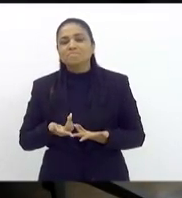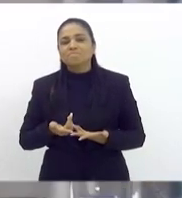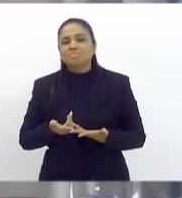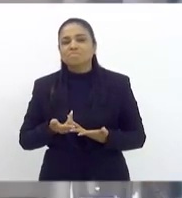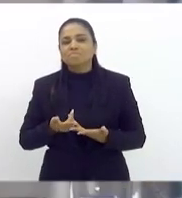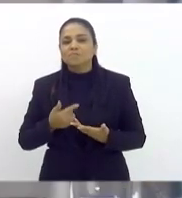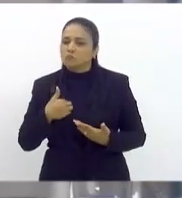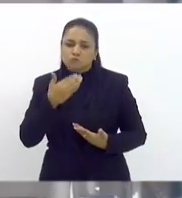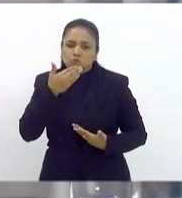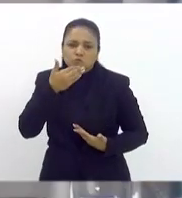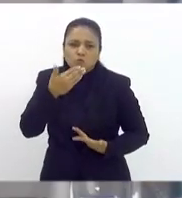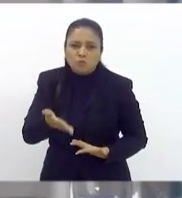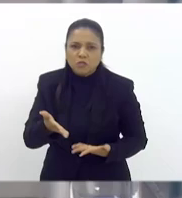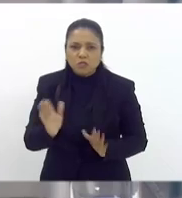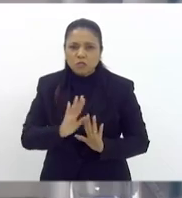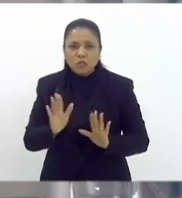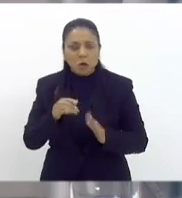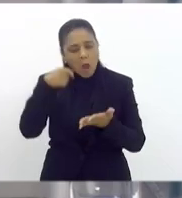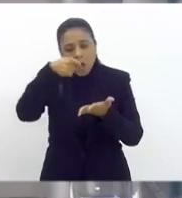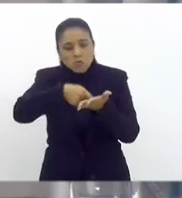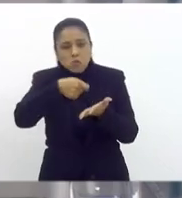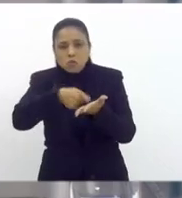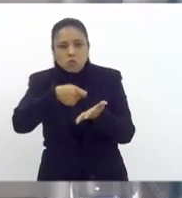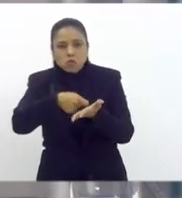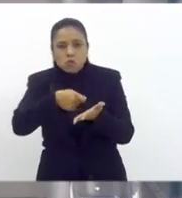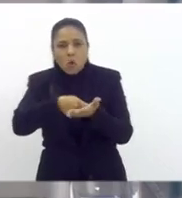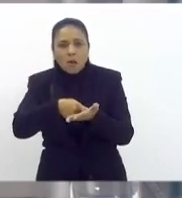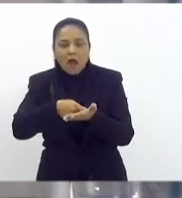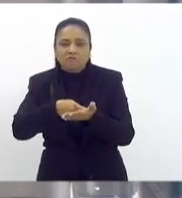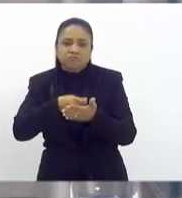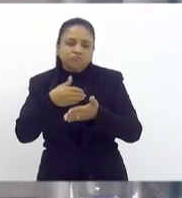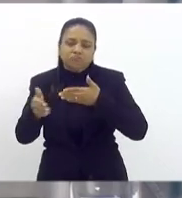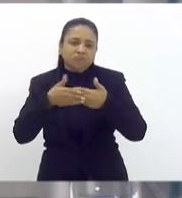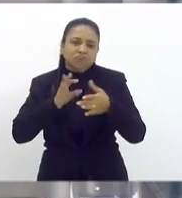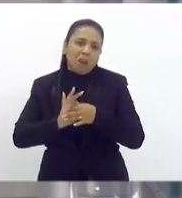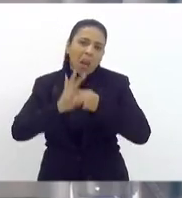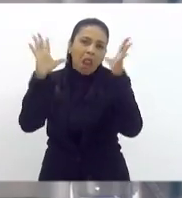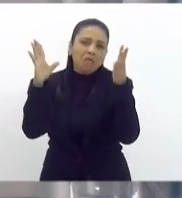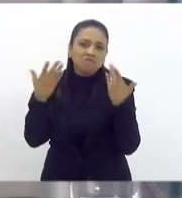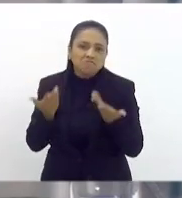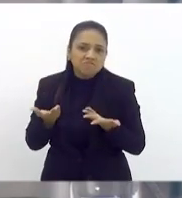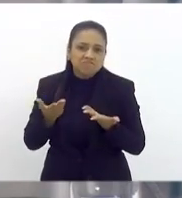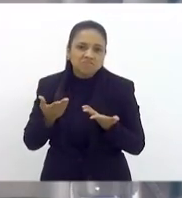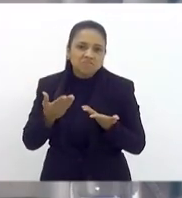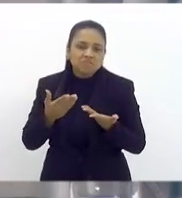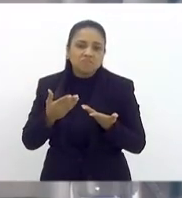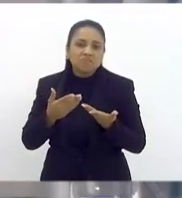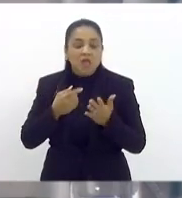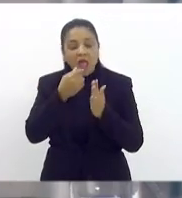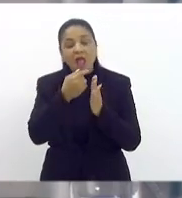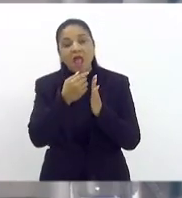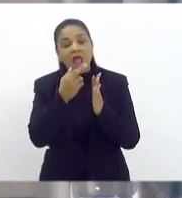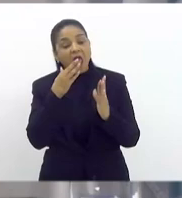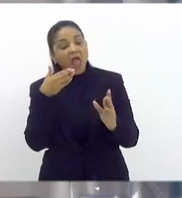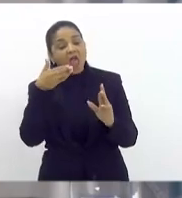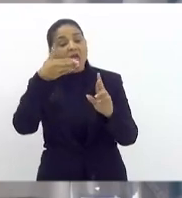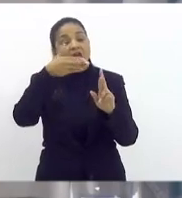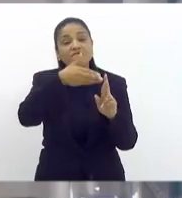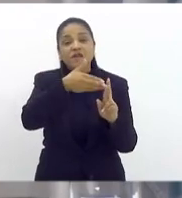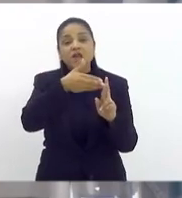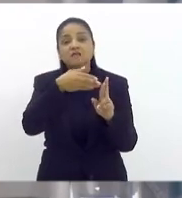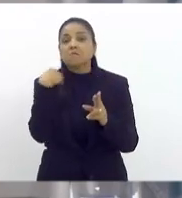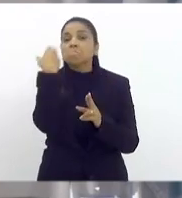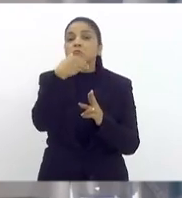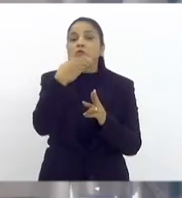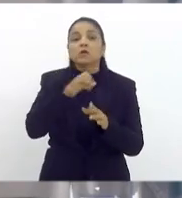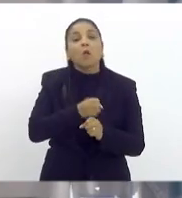Eles não pediam. Eles iam lá fazer uma cobrança absolutamente aleatória e nunca pediram qual era, qual a referencial, quais músicas vocês vão tocar, como é que isso